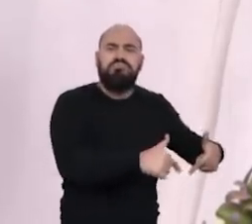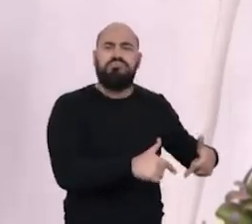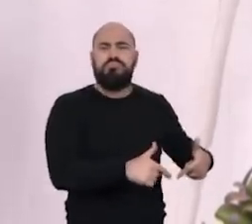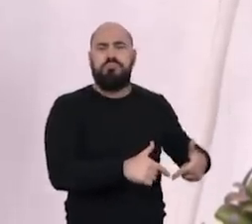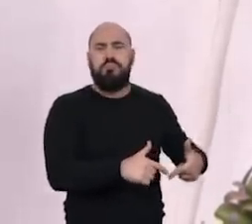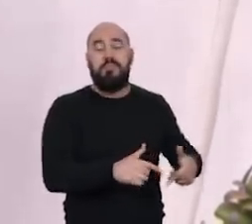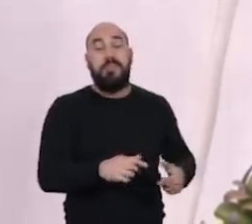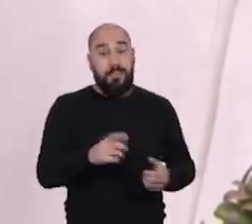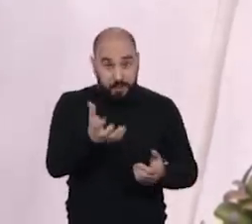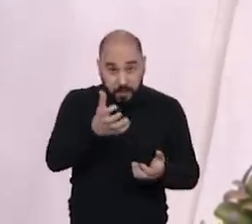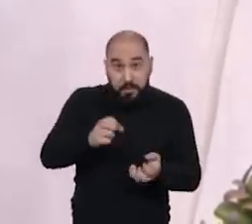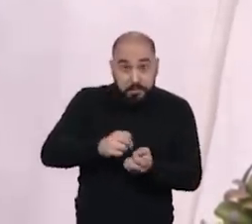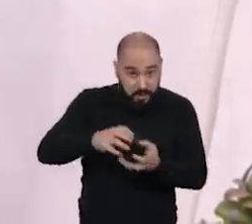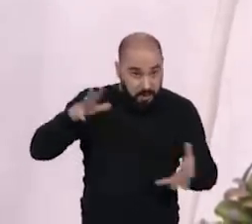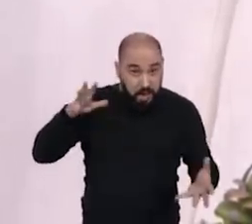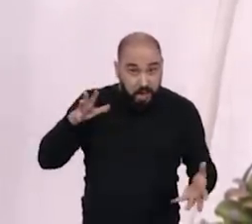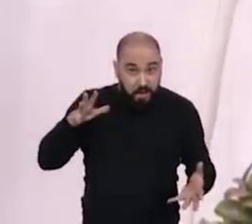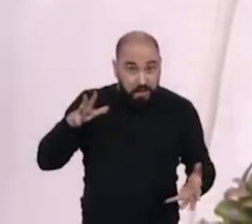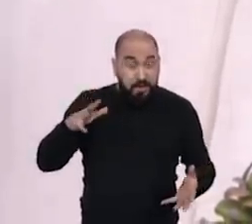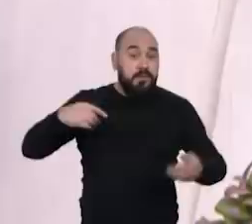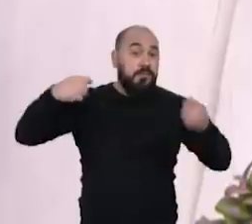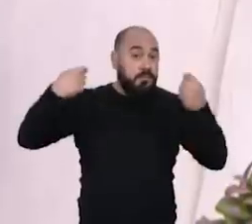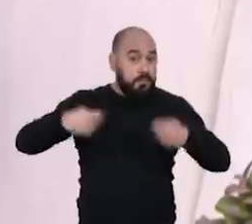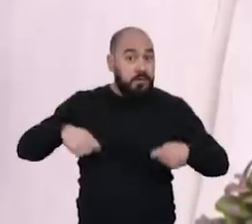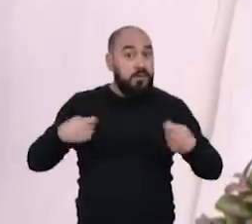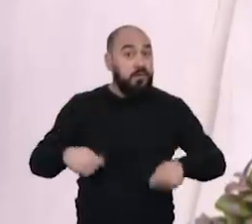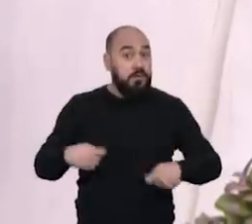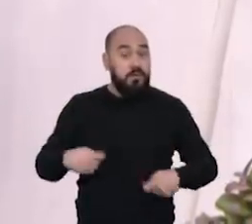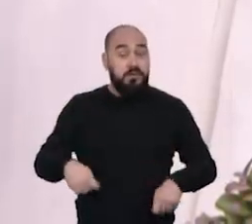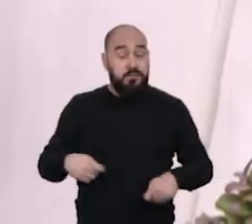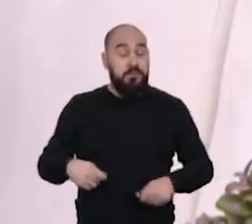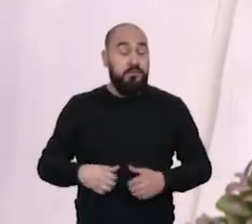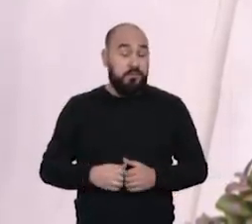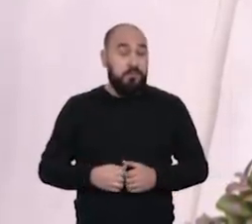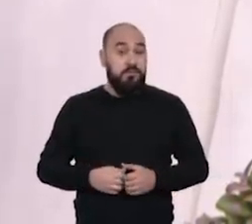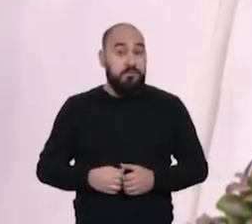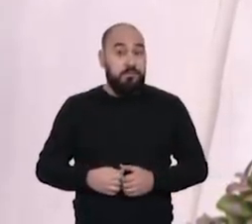milagre aconteça no seu casamento, você pode entrar no link